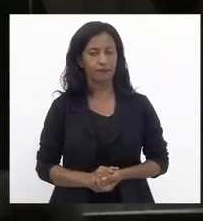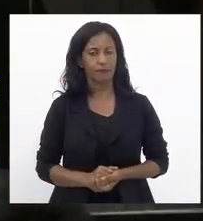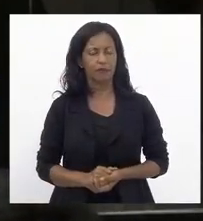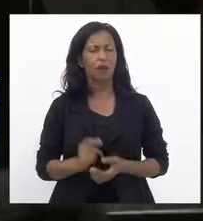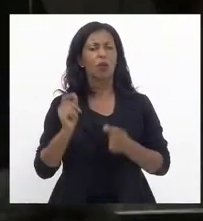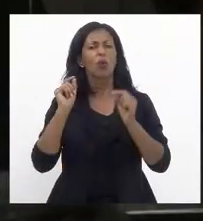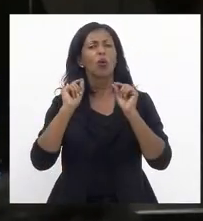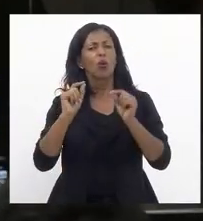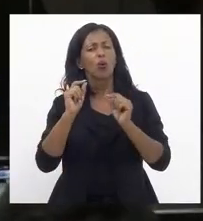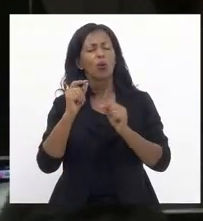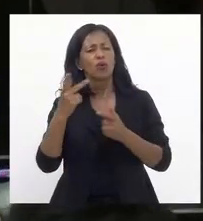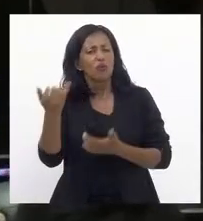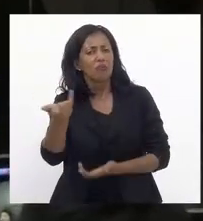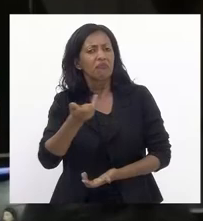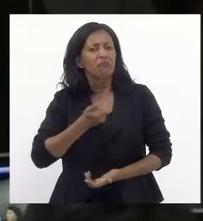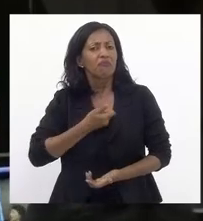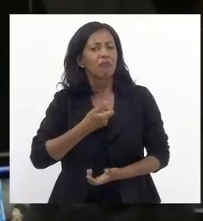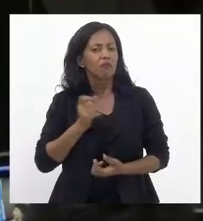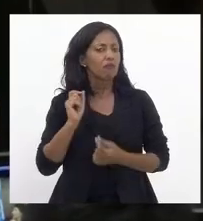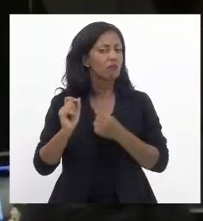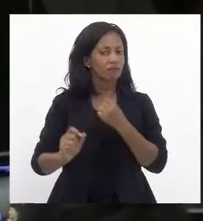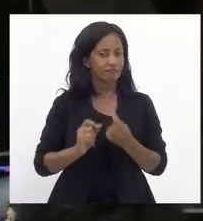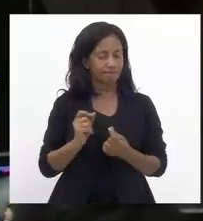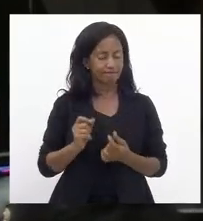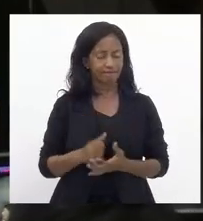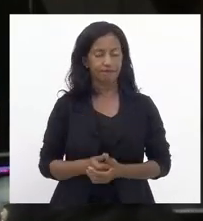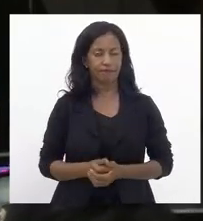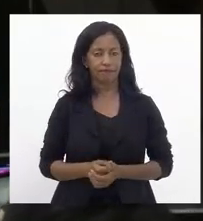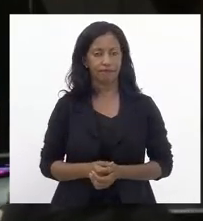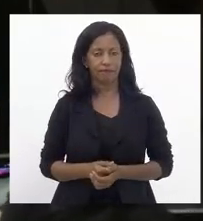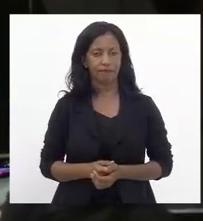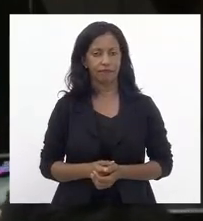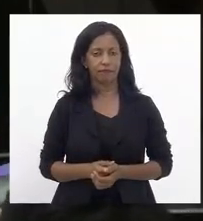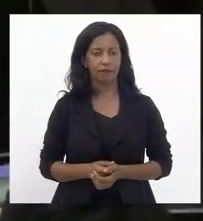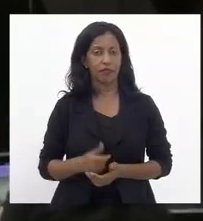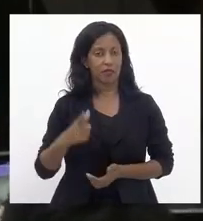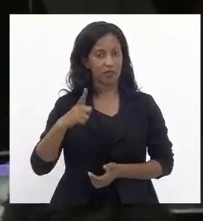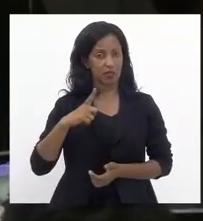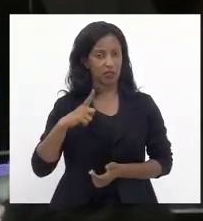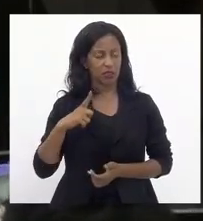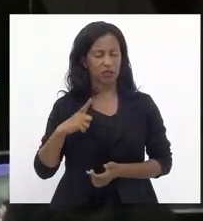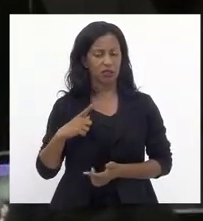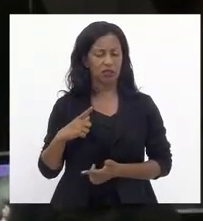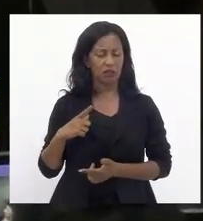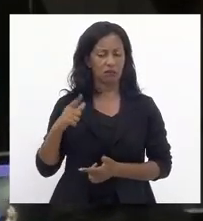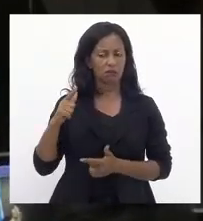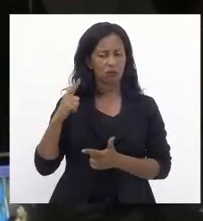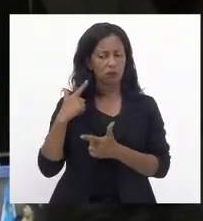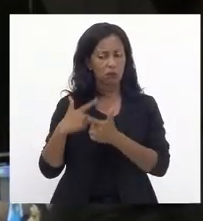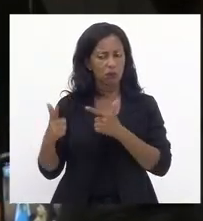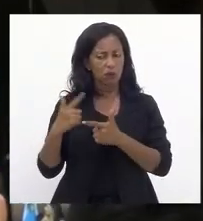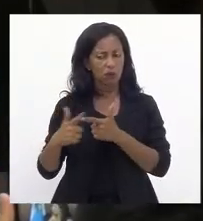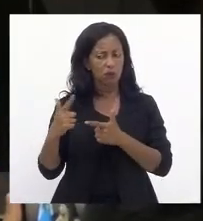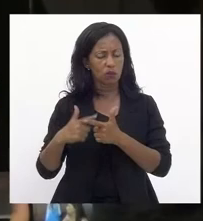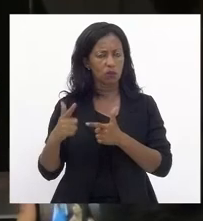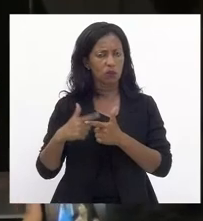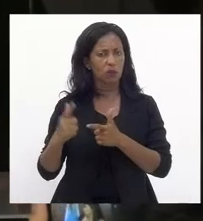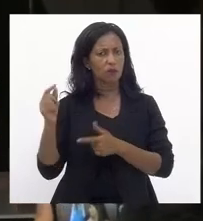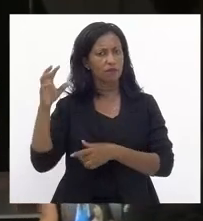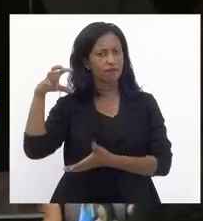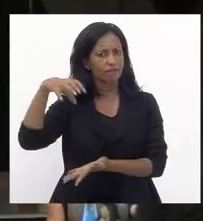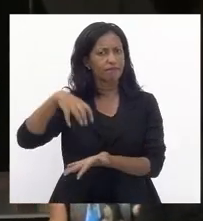que foi me passado era o seguinte, deputada Marta Rocha, que havia uma situação muito importante acontecendo nesse